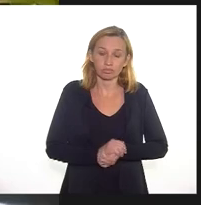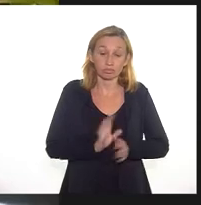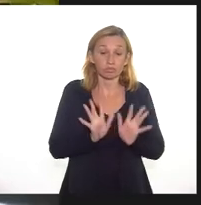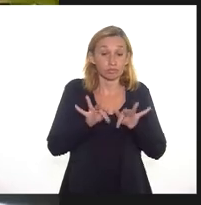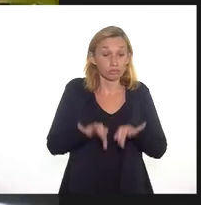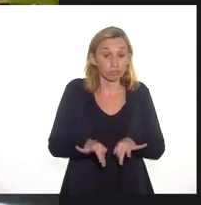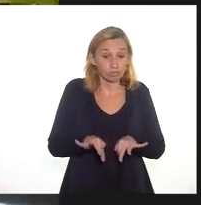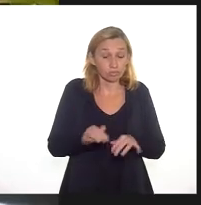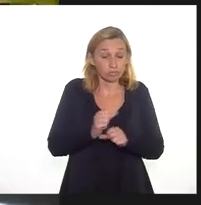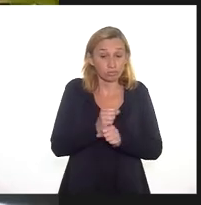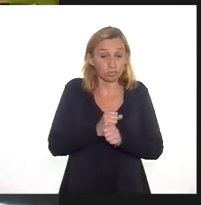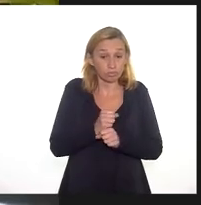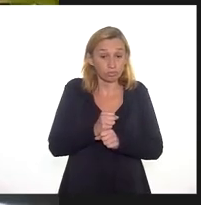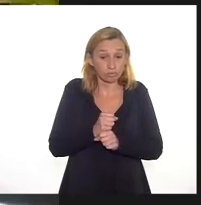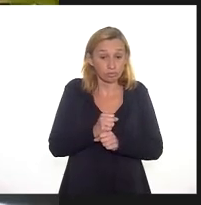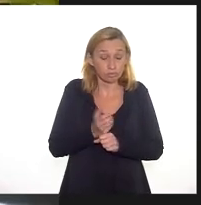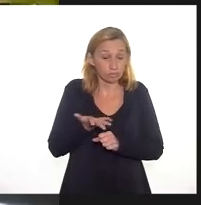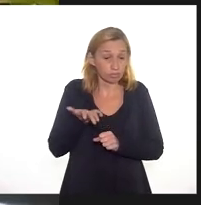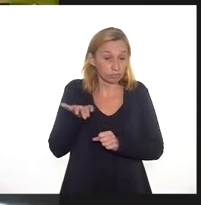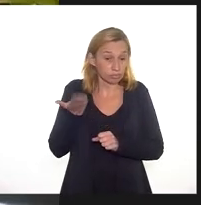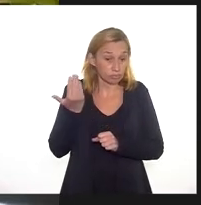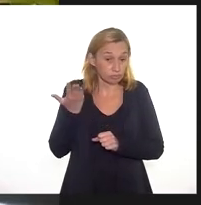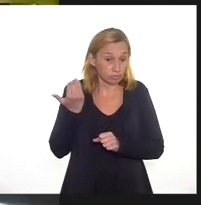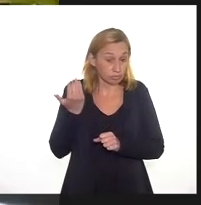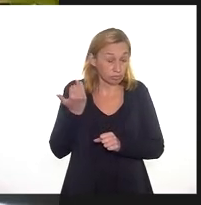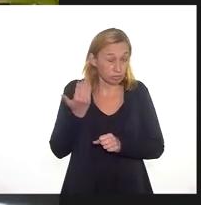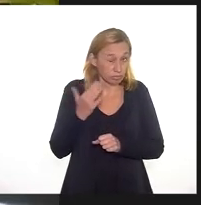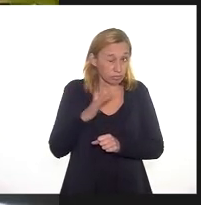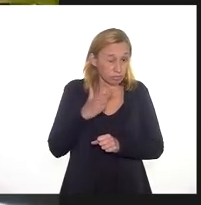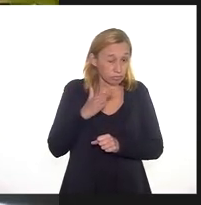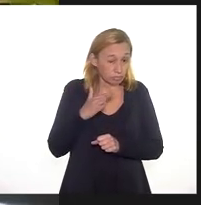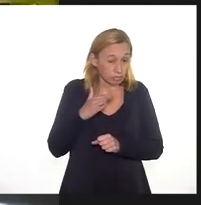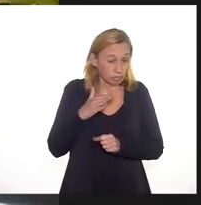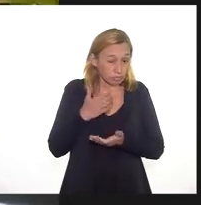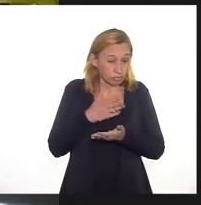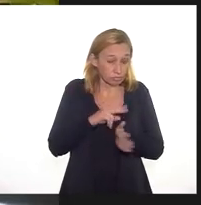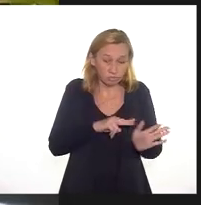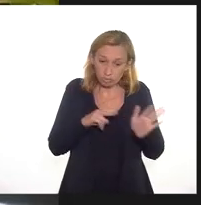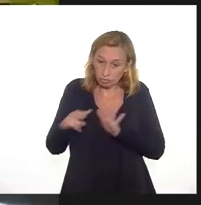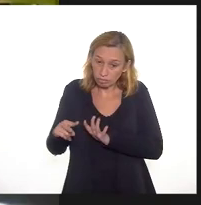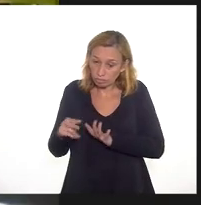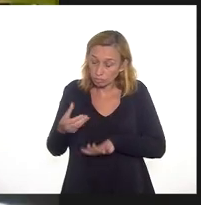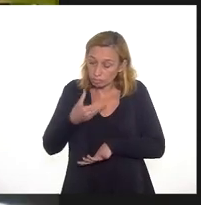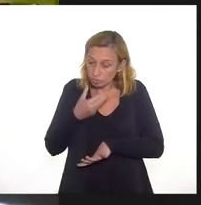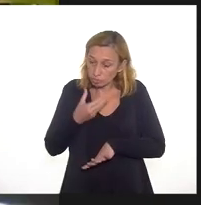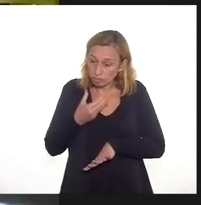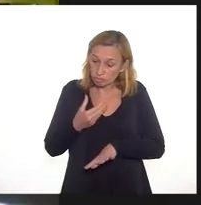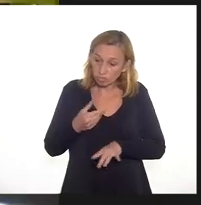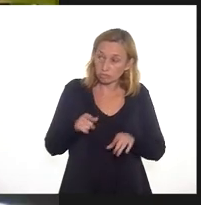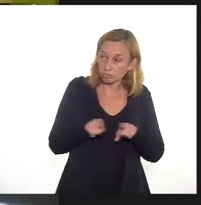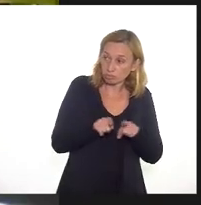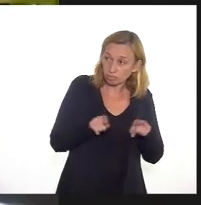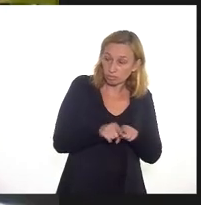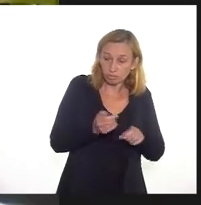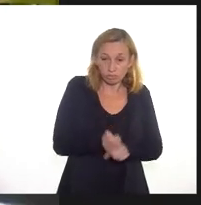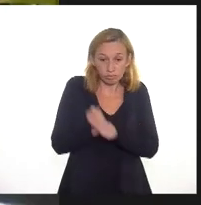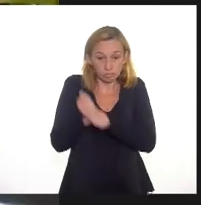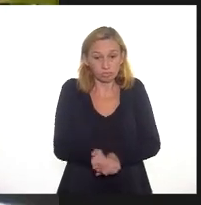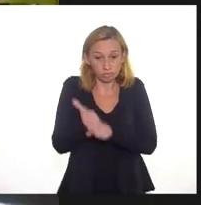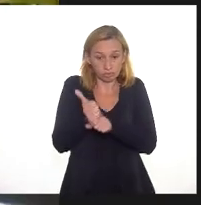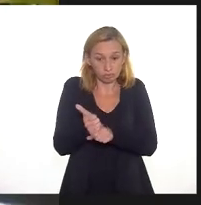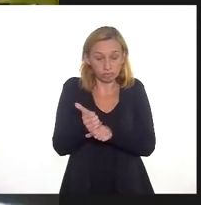final do ano passado, ali beirando na semana entre o Natal e o Ano Novo, que nos